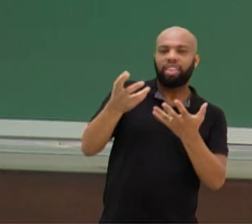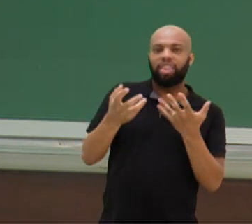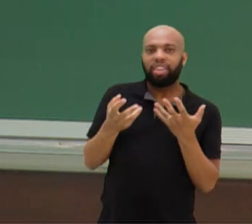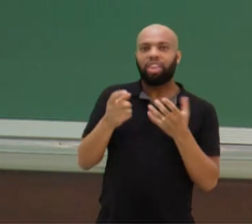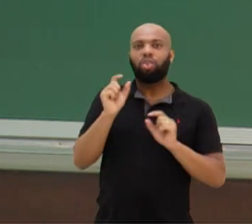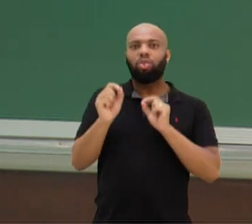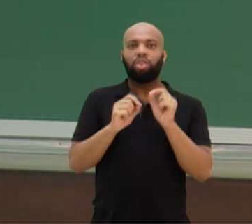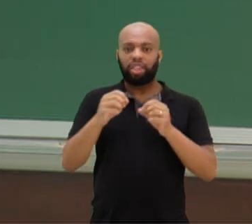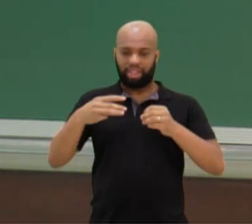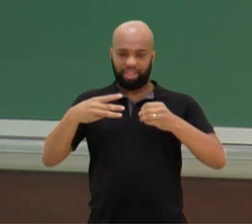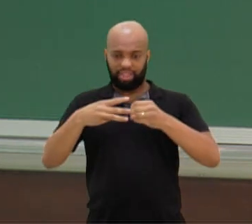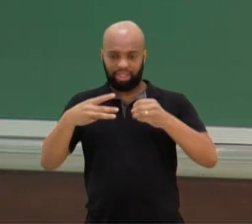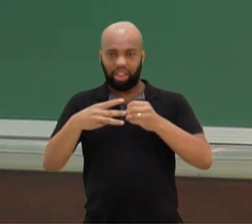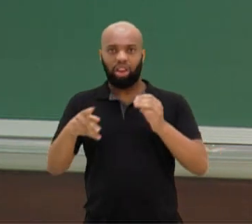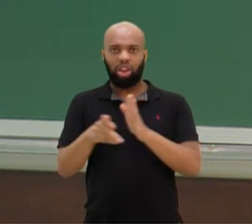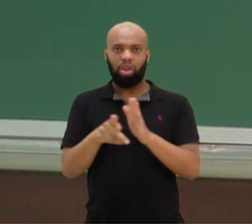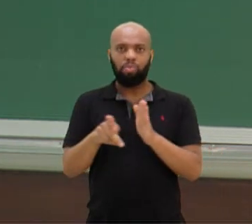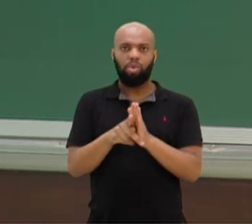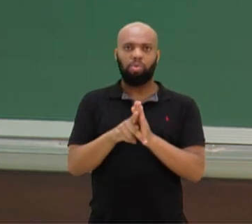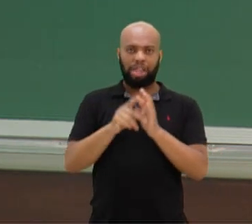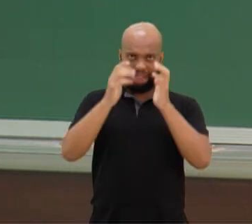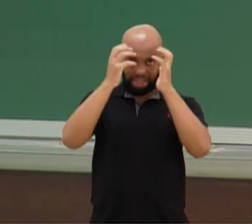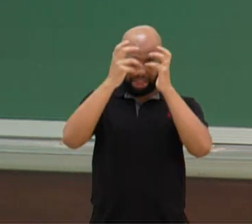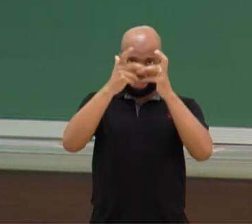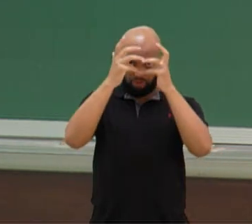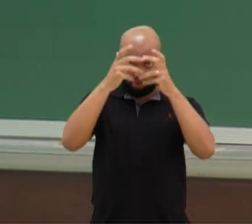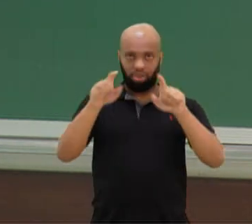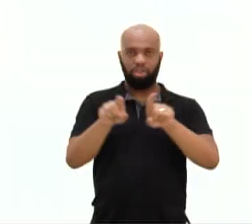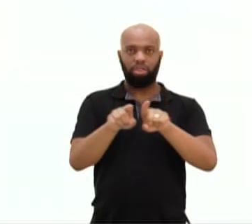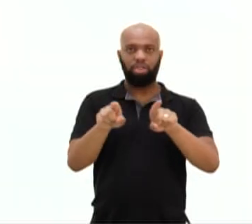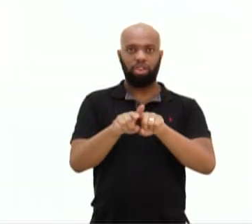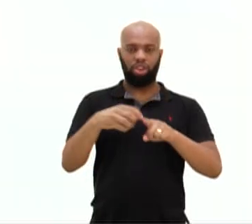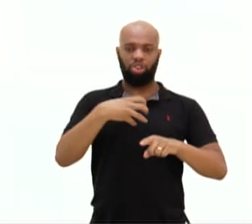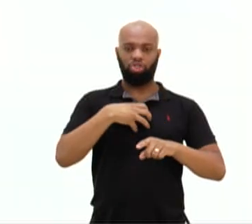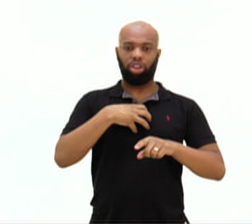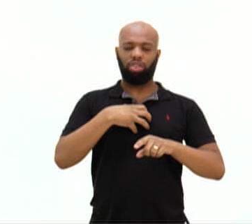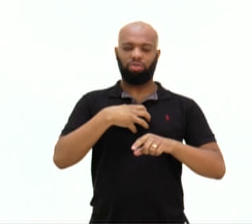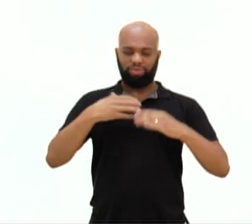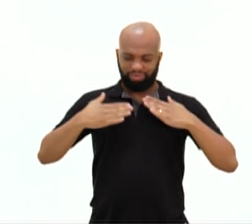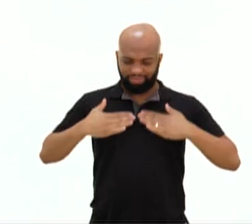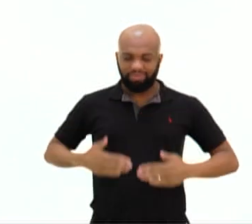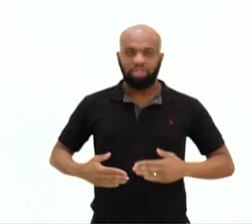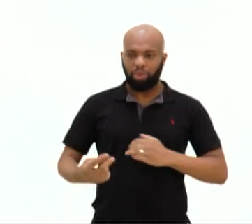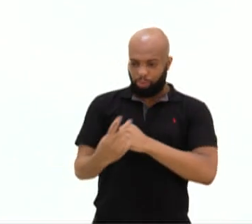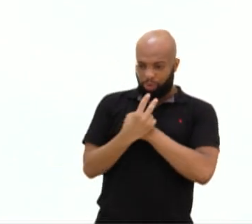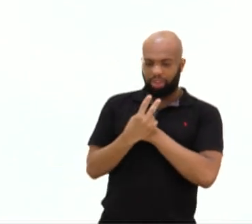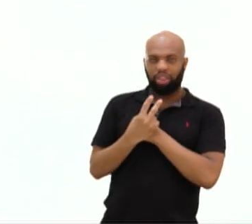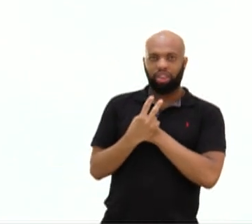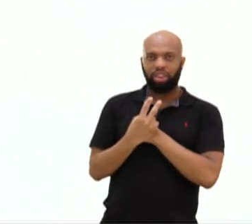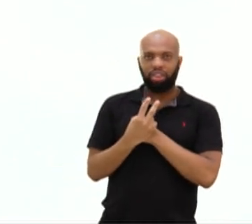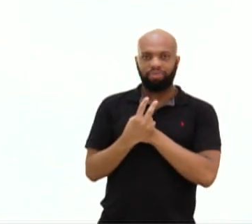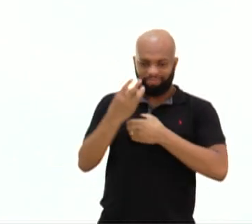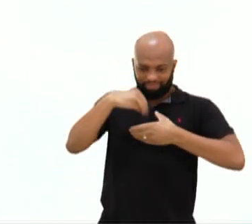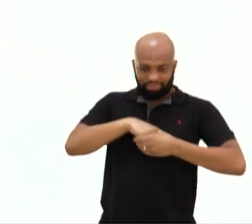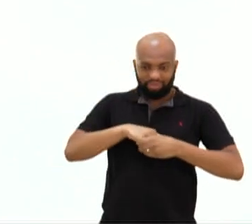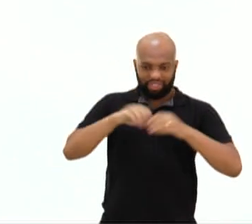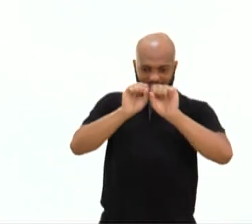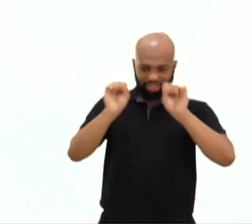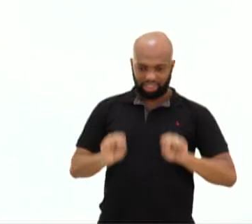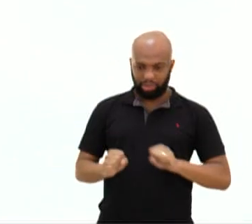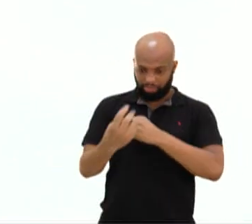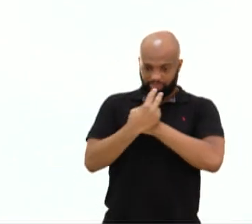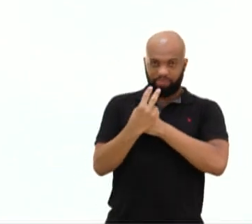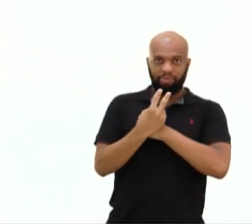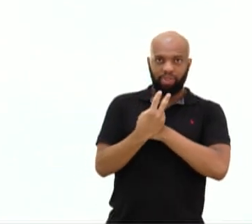sistema imunológico. Então, ele ataca essas células. Na maioria das vezes, está dizendo aqui, ó, que é assintomático. A